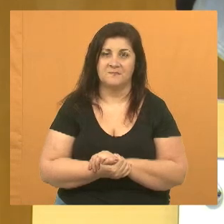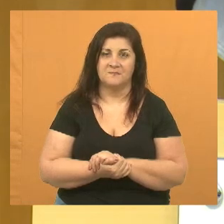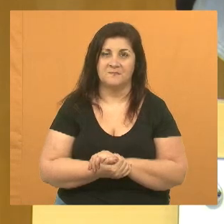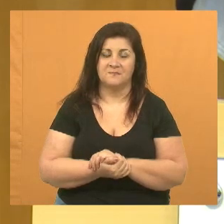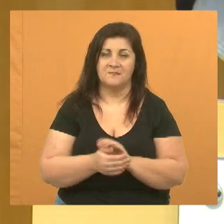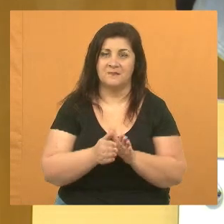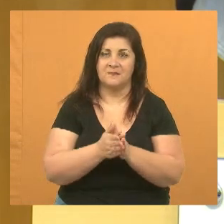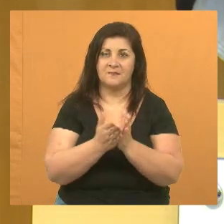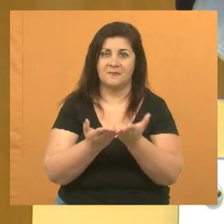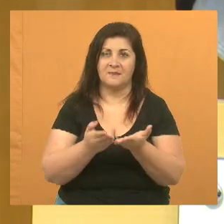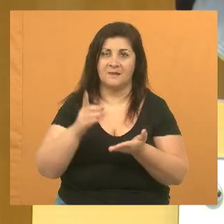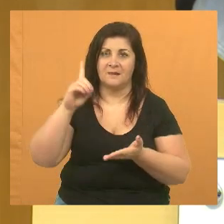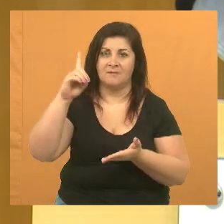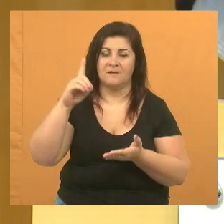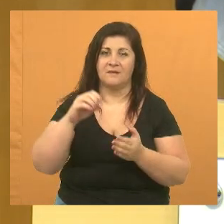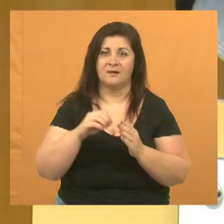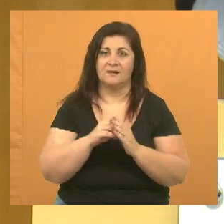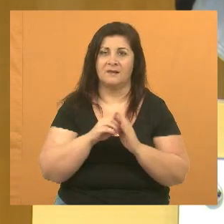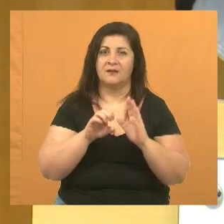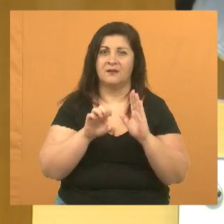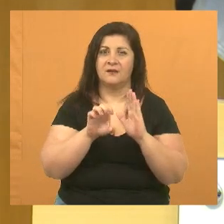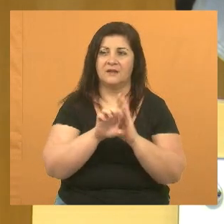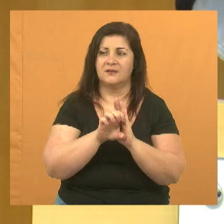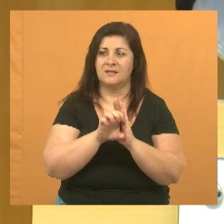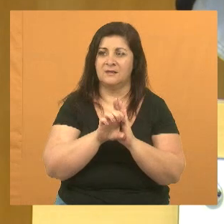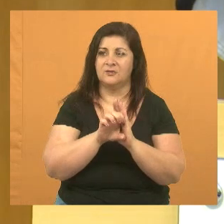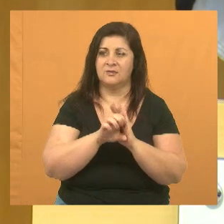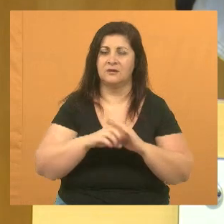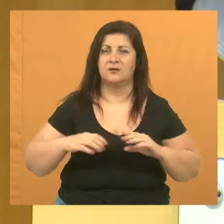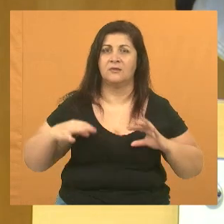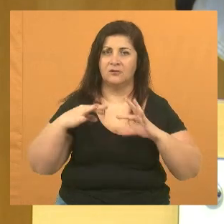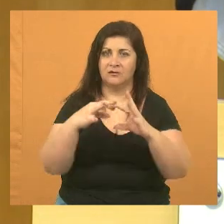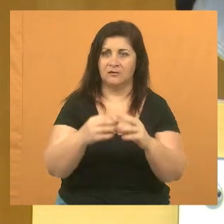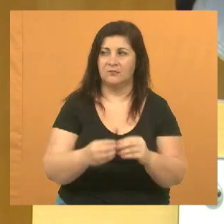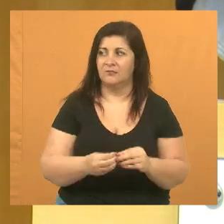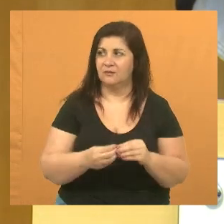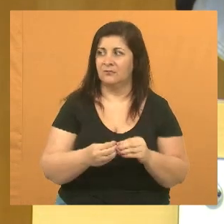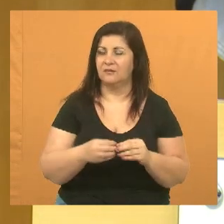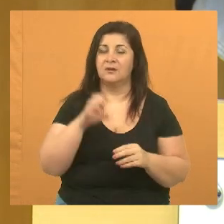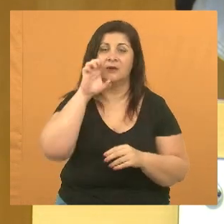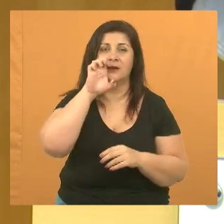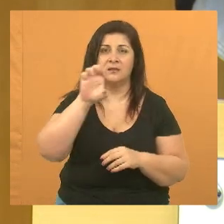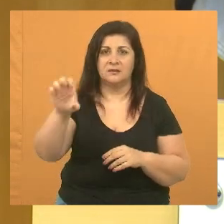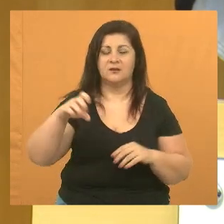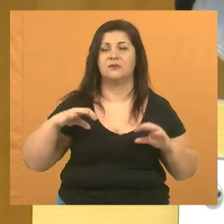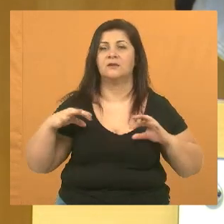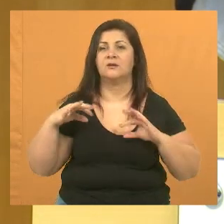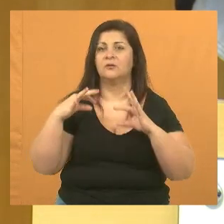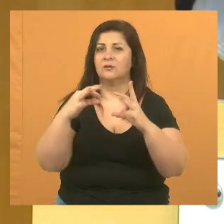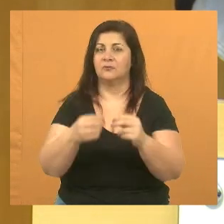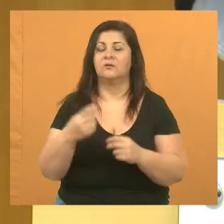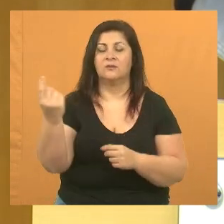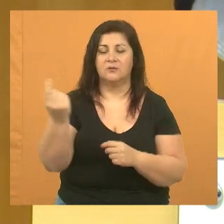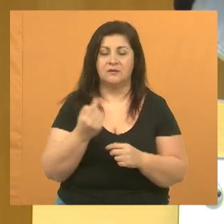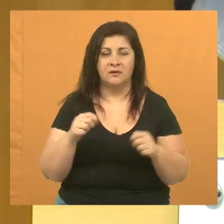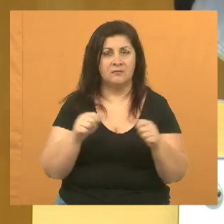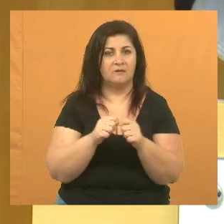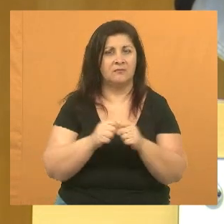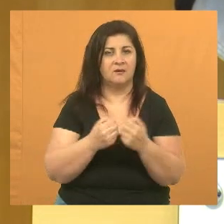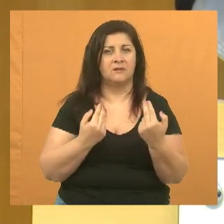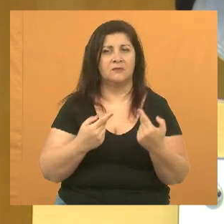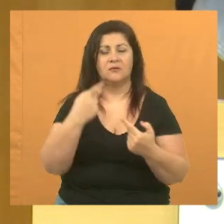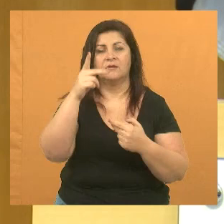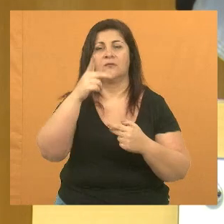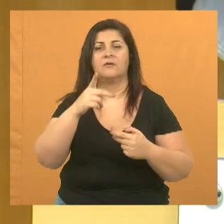A Bíblia fala, né, em Eclesiastes 9:10, tudo o que te vier a mão para fazer, faze-o conforme as tuas